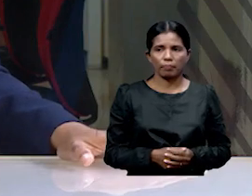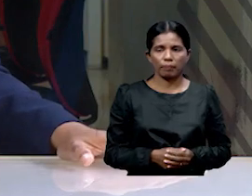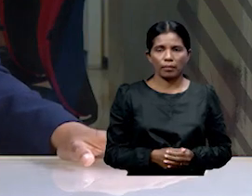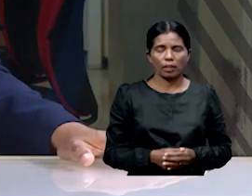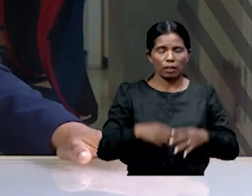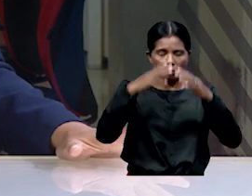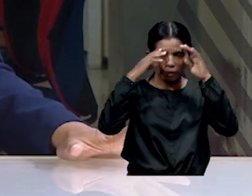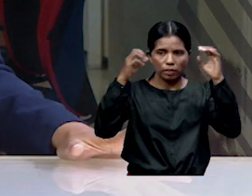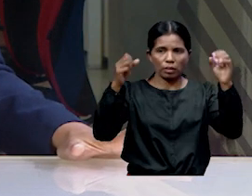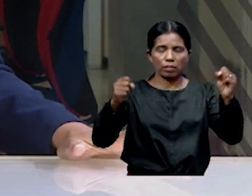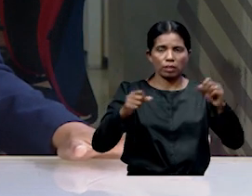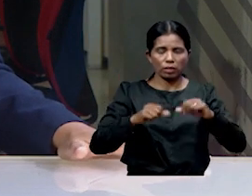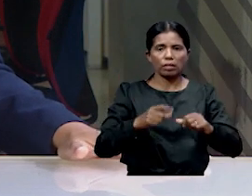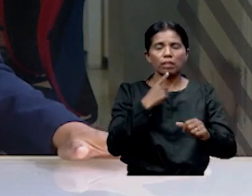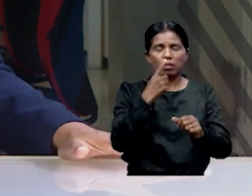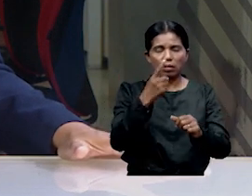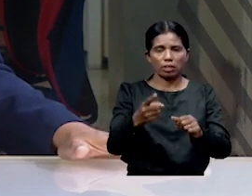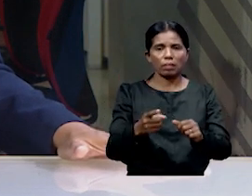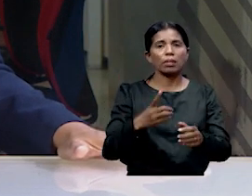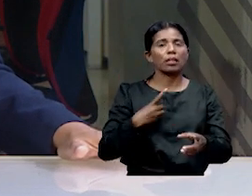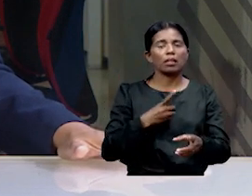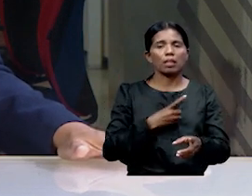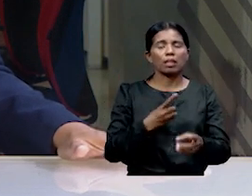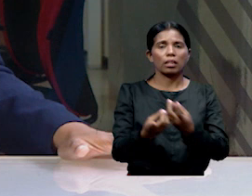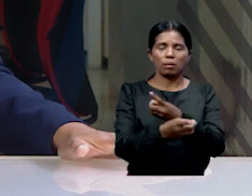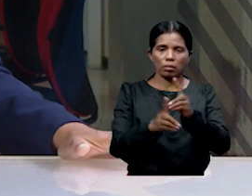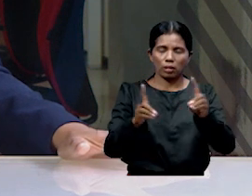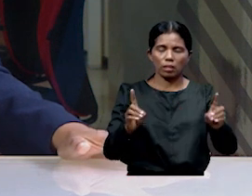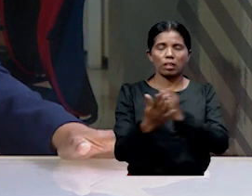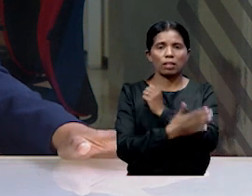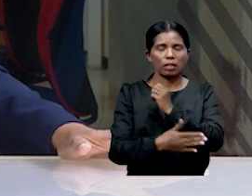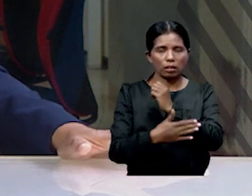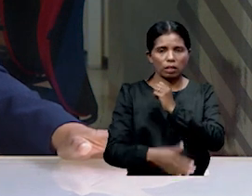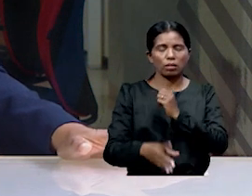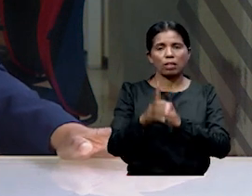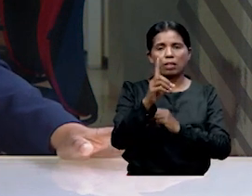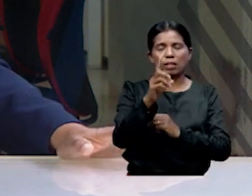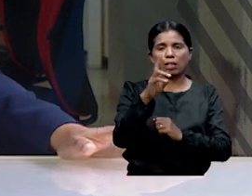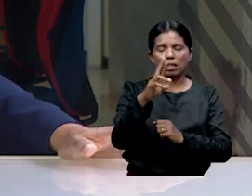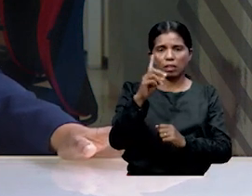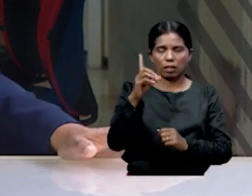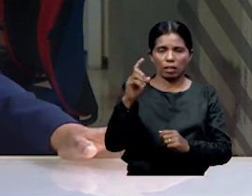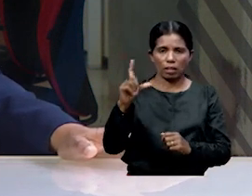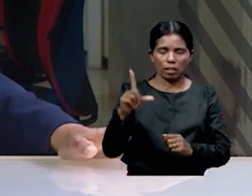Presidente da República se consolida na foto em democracia não são Extra direito democrático e